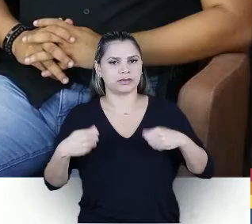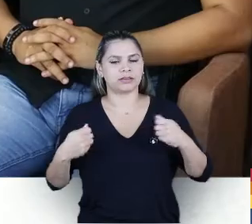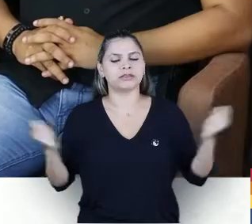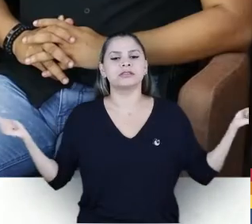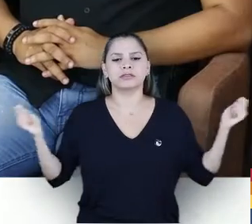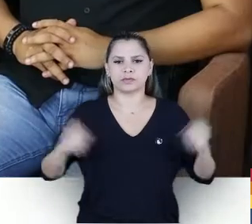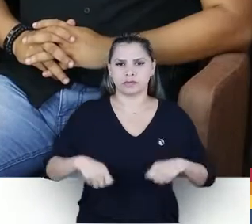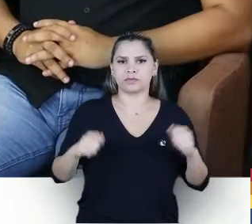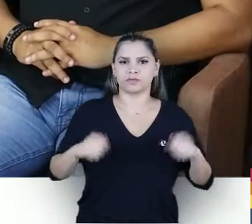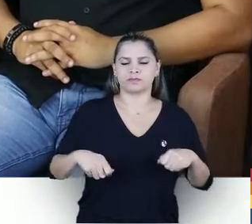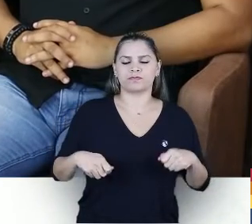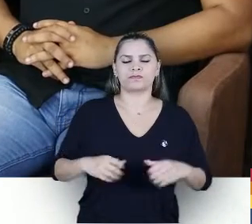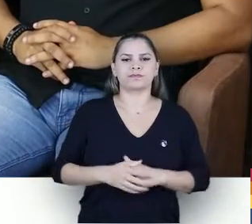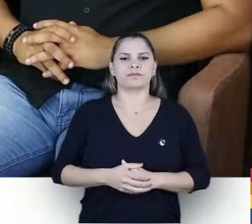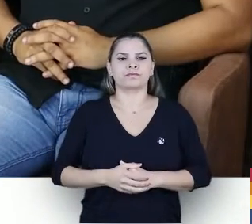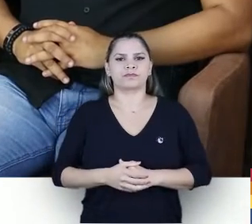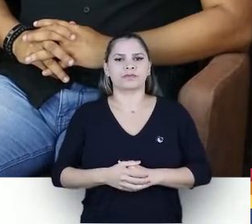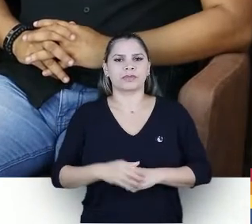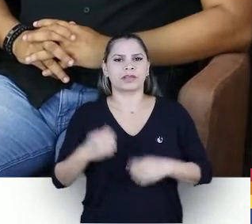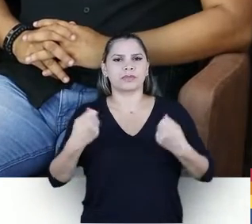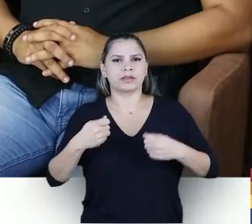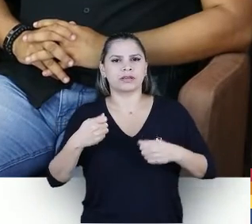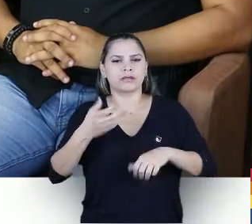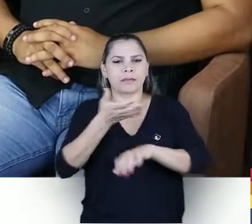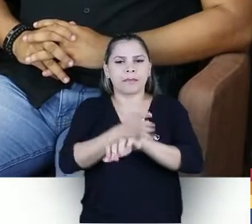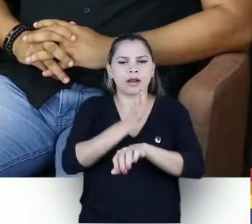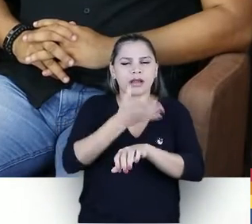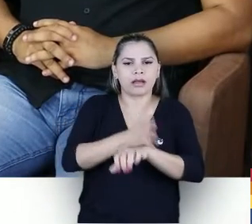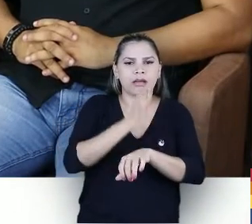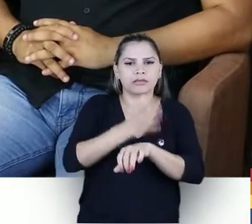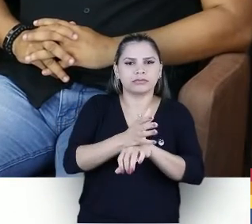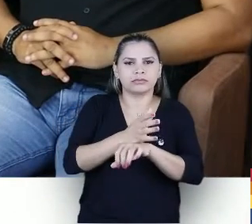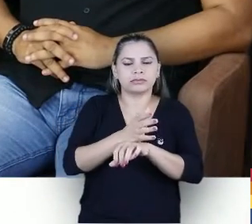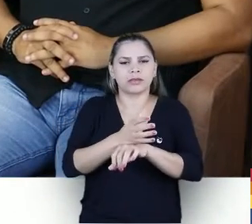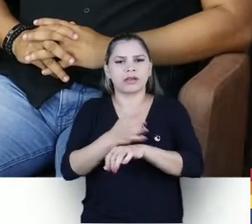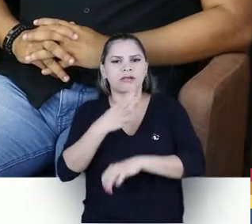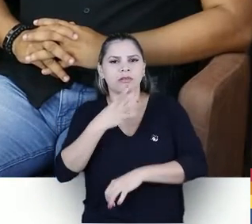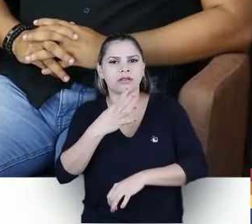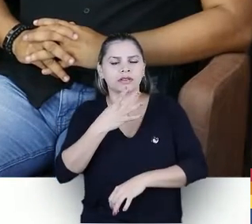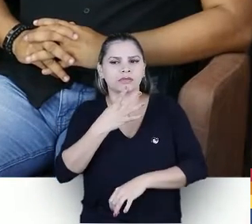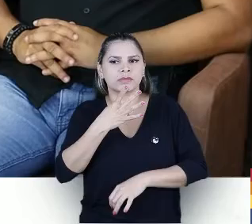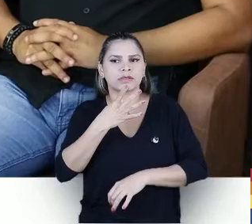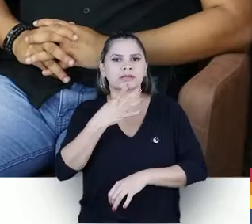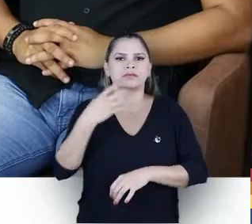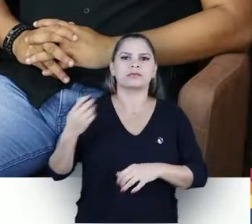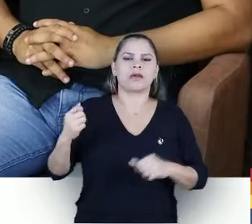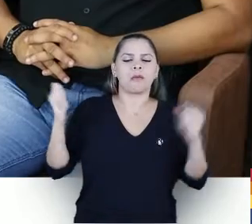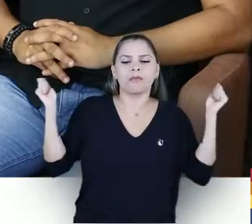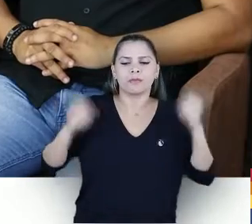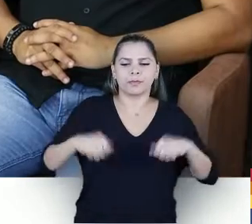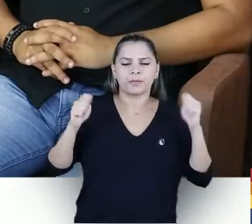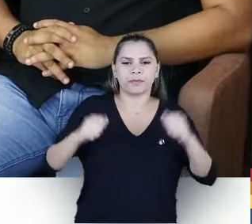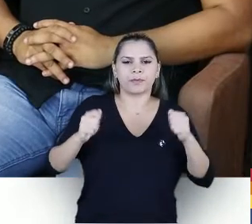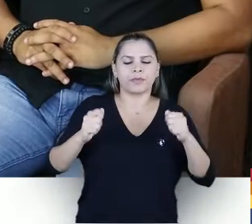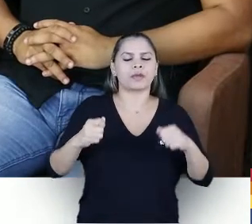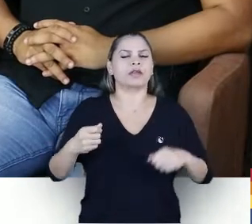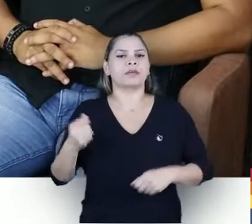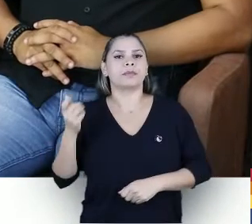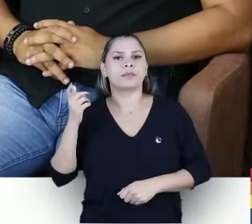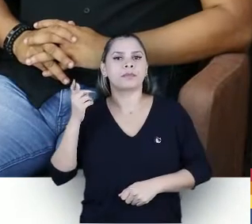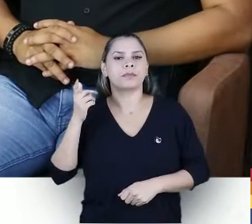Falando das 5 competências lá do Enem, para redação, ele só precisa conhecer, né? Se